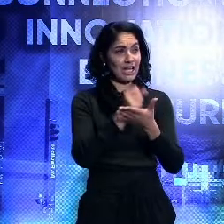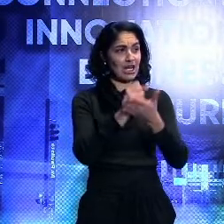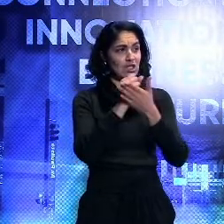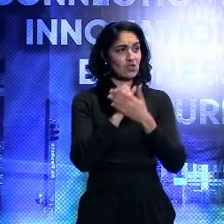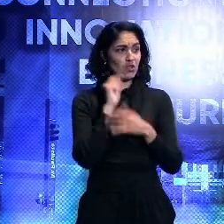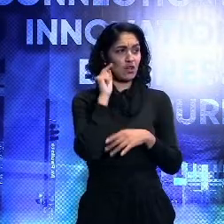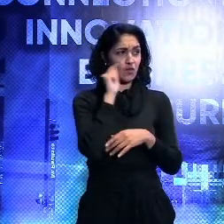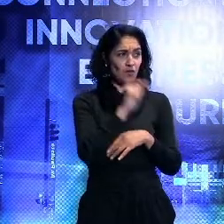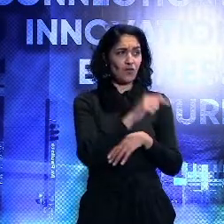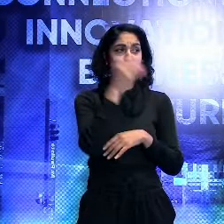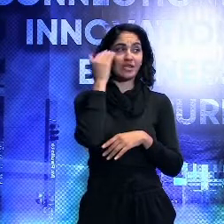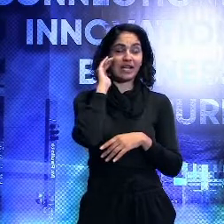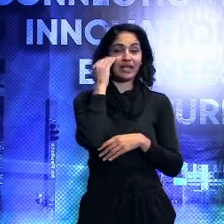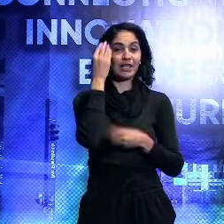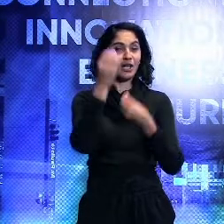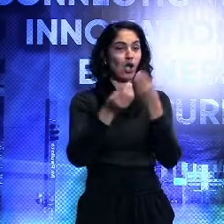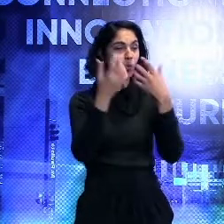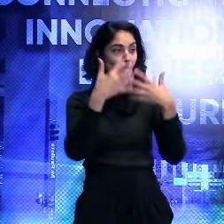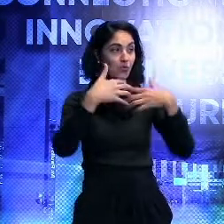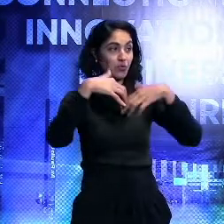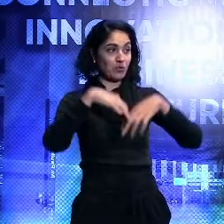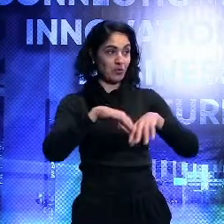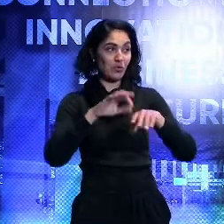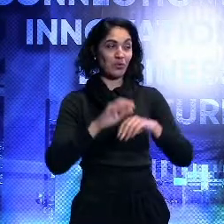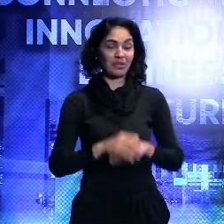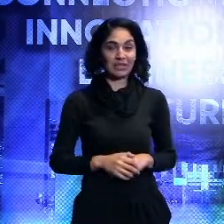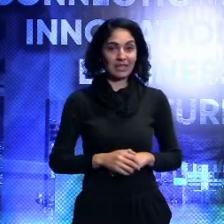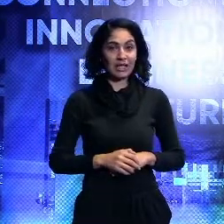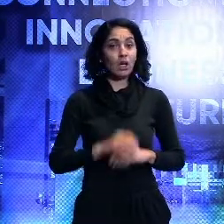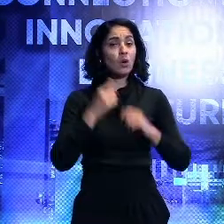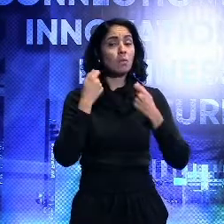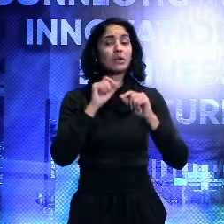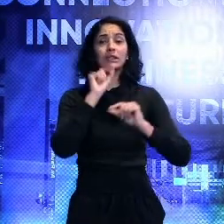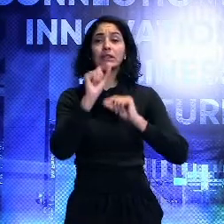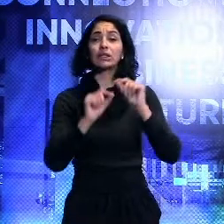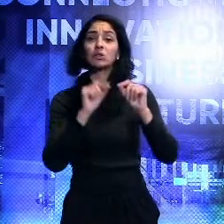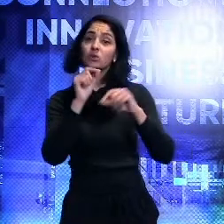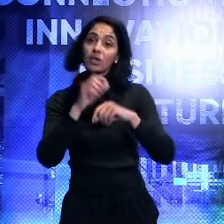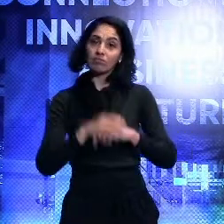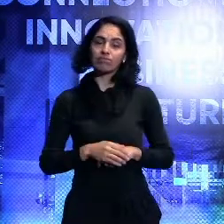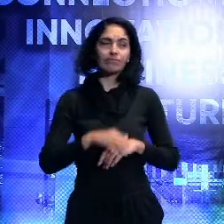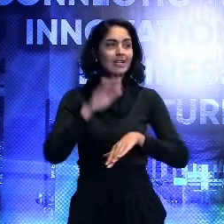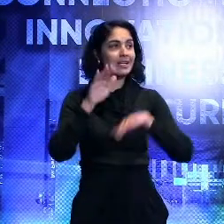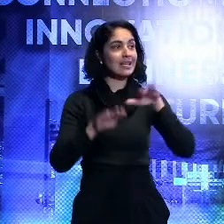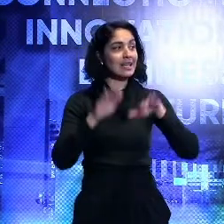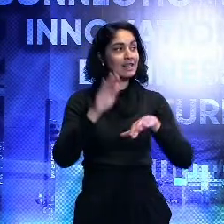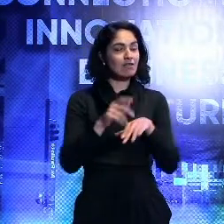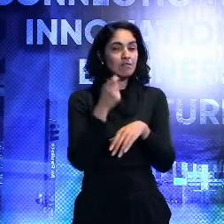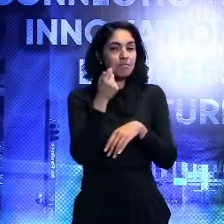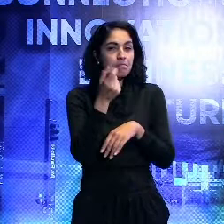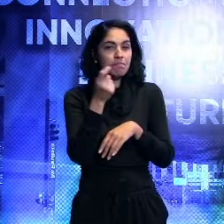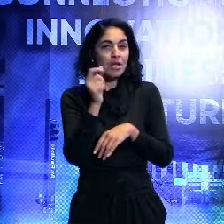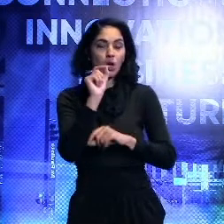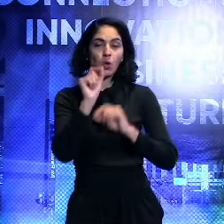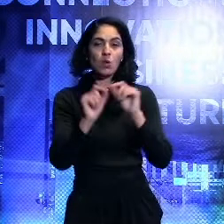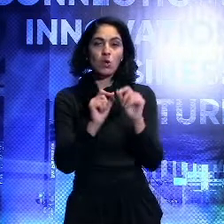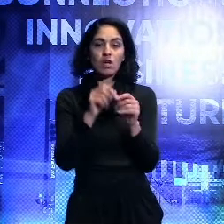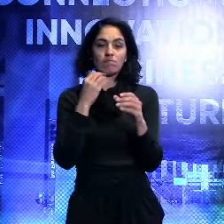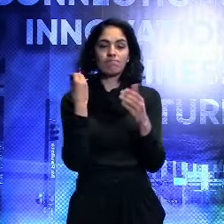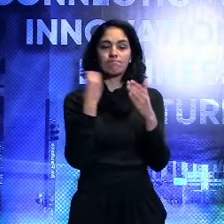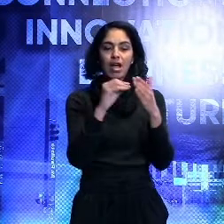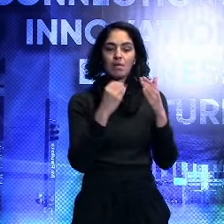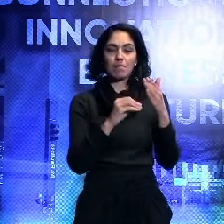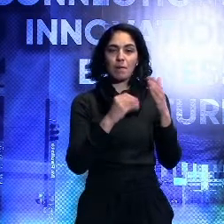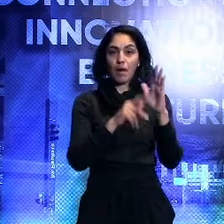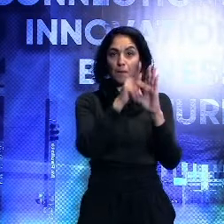a entender como ele funciona, o que ele precisa, e, às vezes, pequenas features que você insere no seu